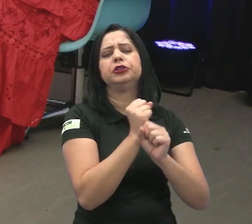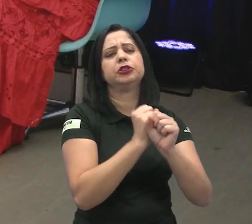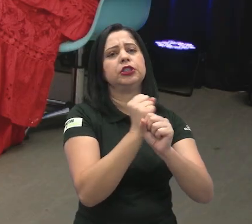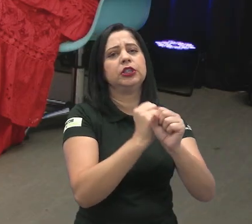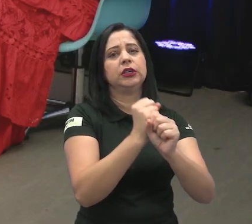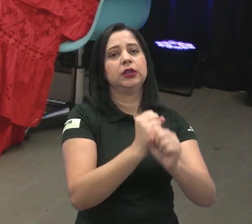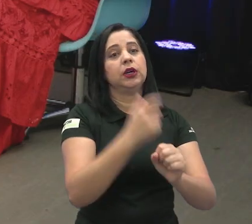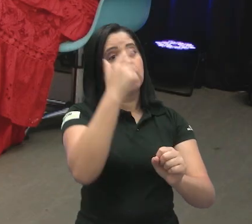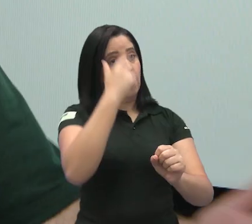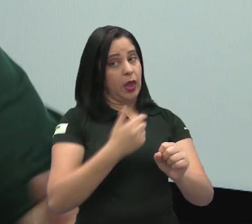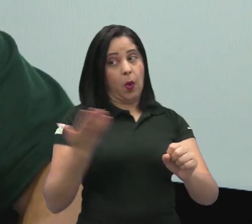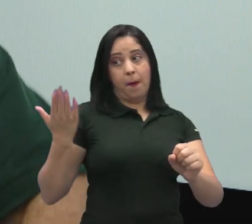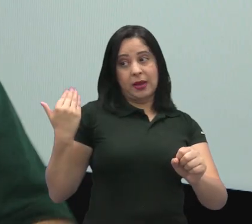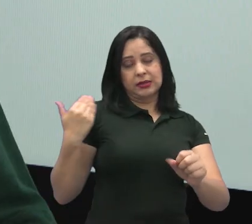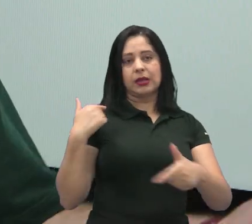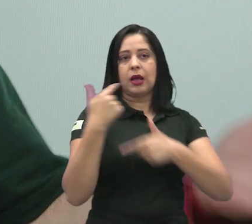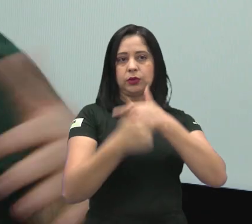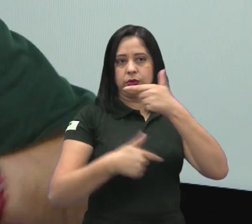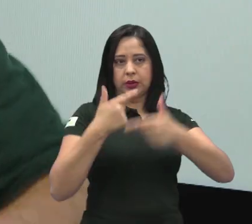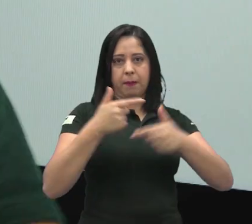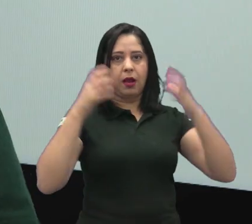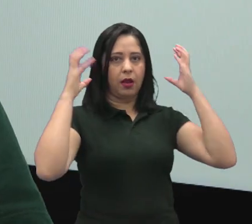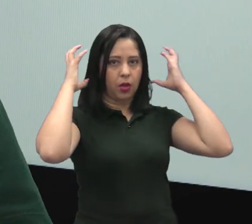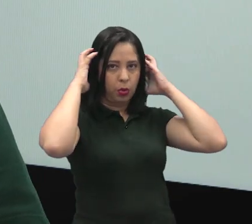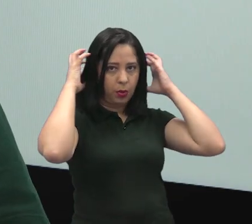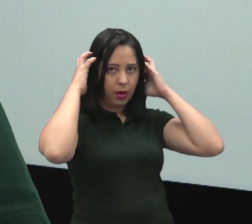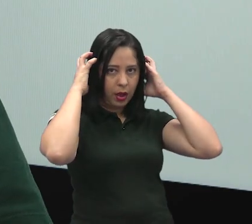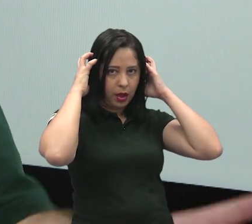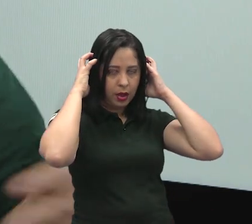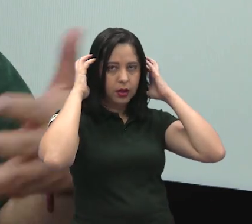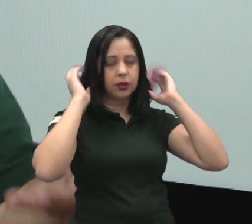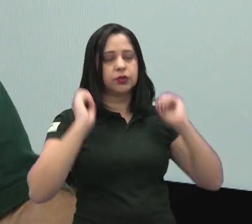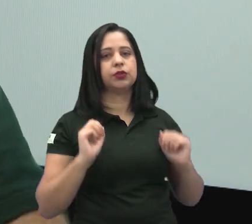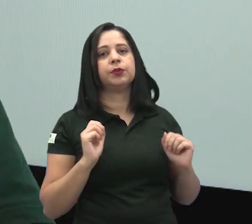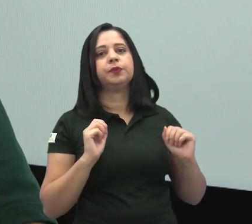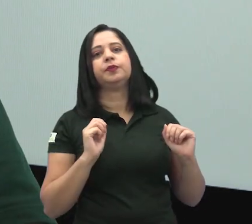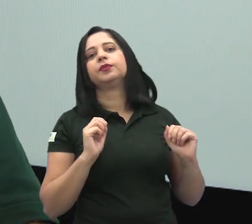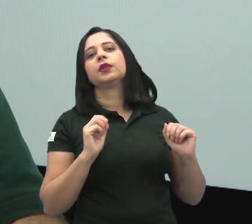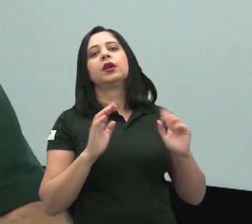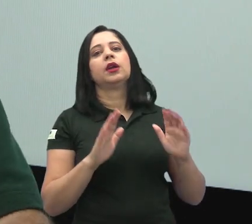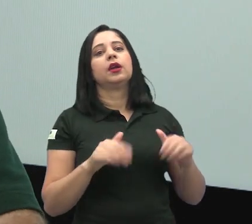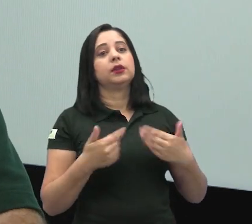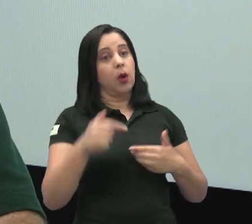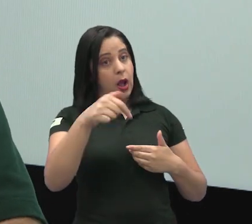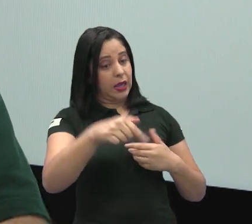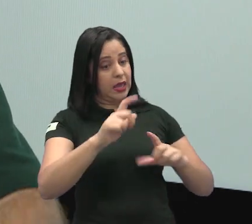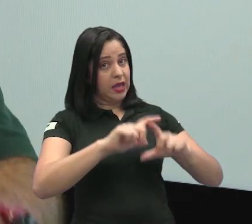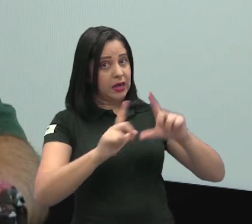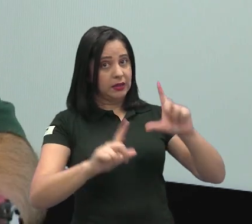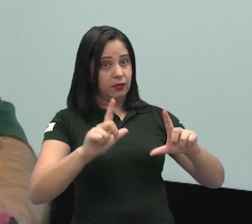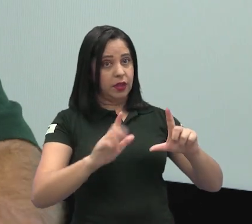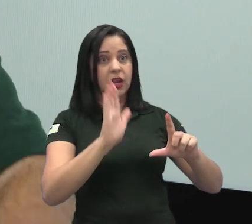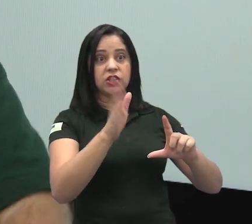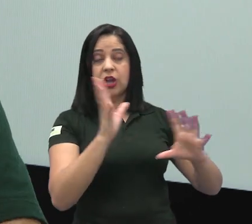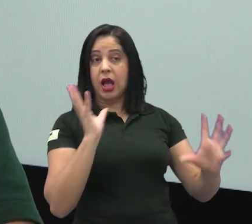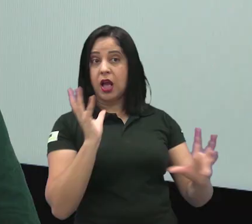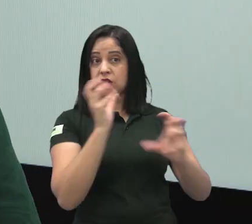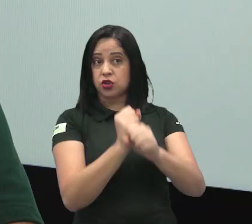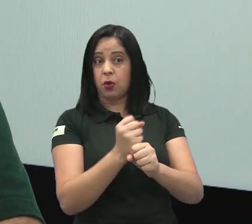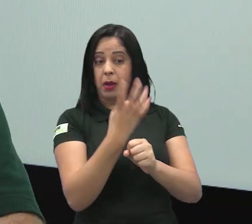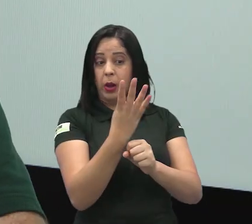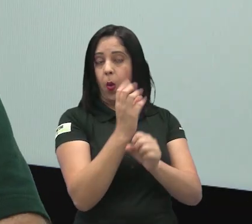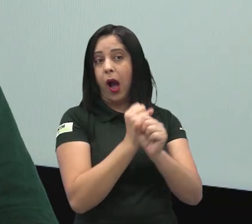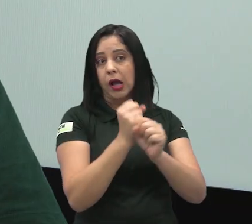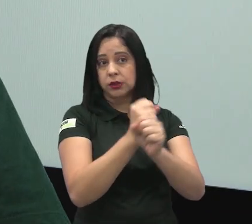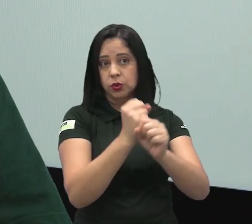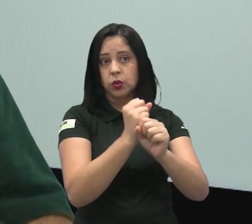esportivo, eu sou do rádio, vim para a TV depois, um pouco tempo depois, e aqui na TV Câmara já vai fazer 4 anos que a gente